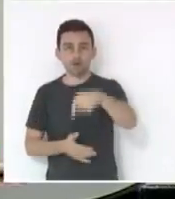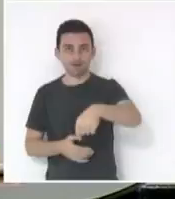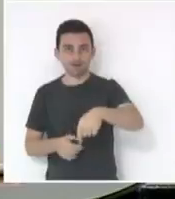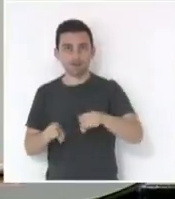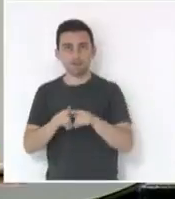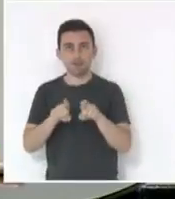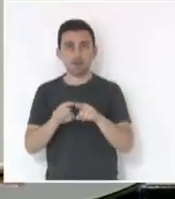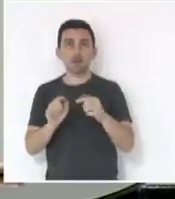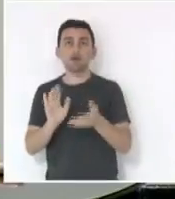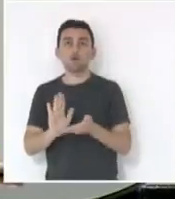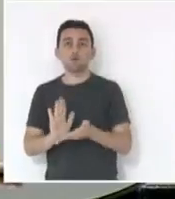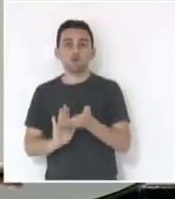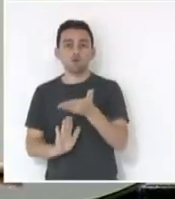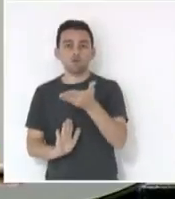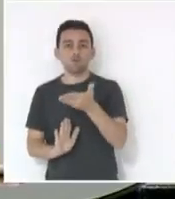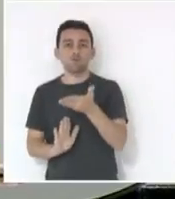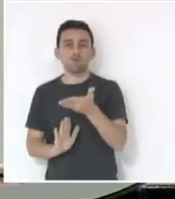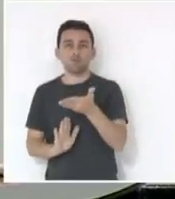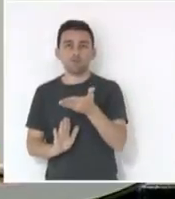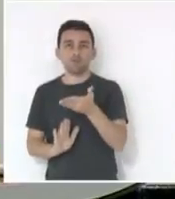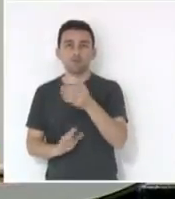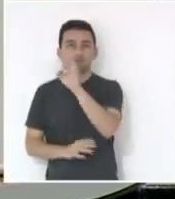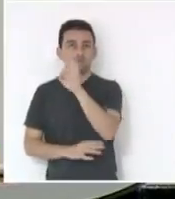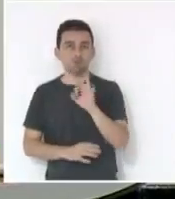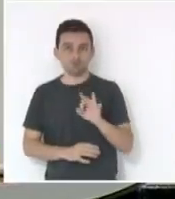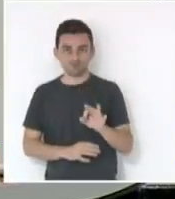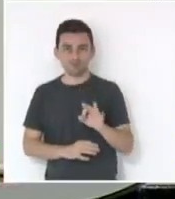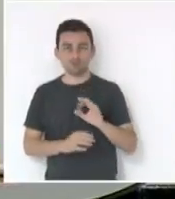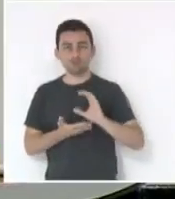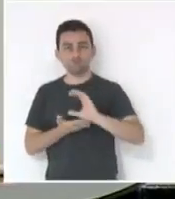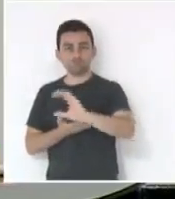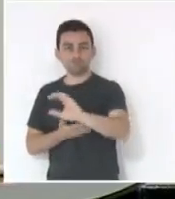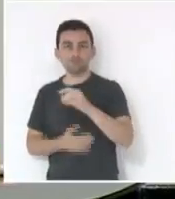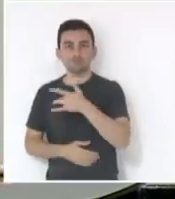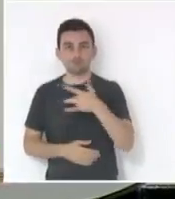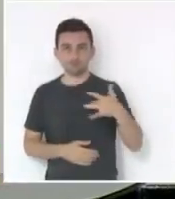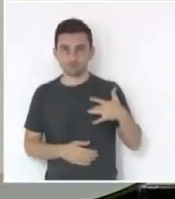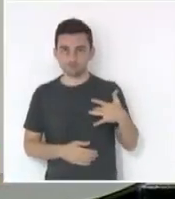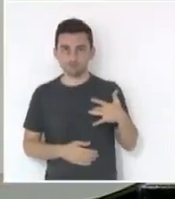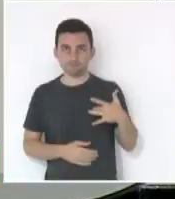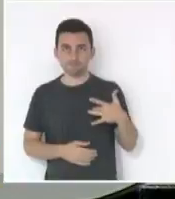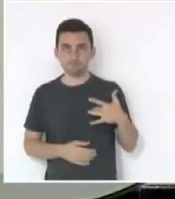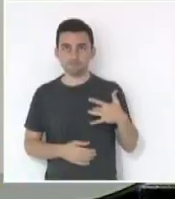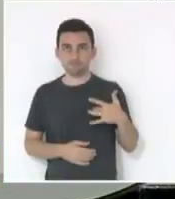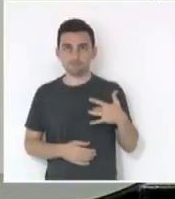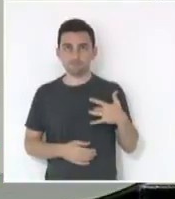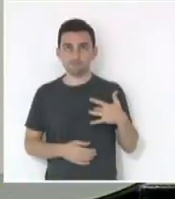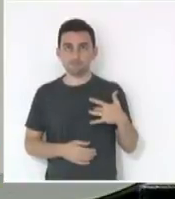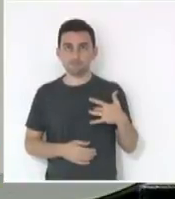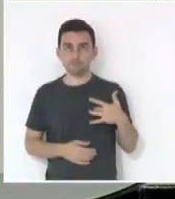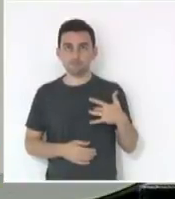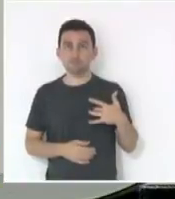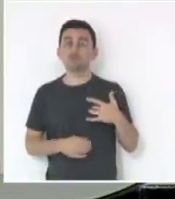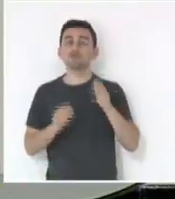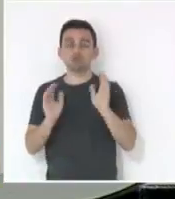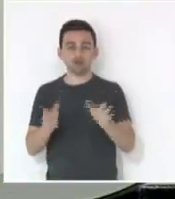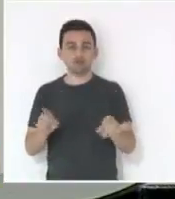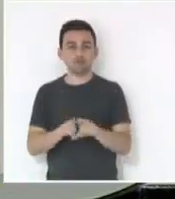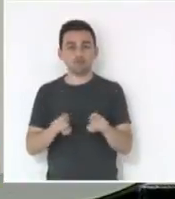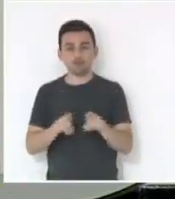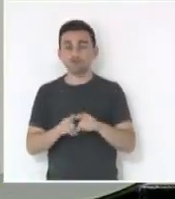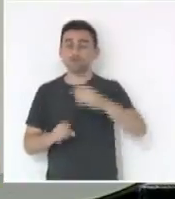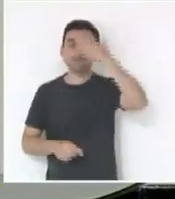o aumento do percentual destinado à saúde, e mais do que nunca está provado que, de